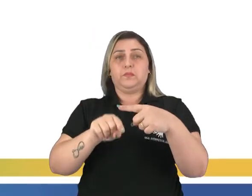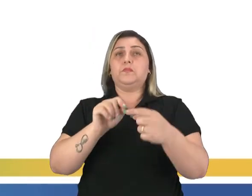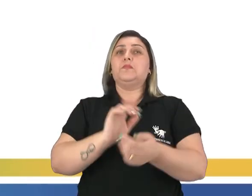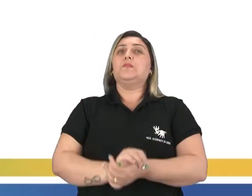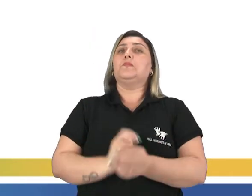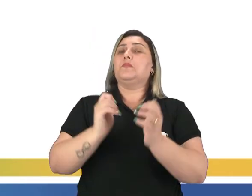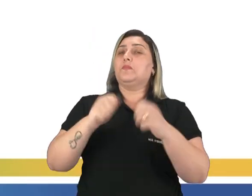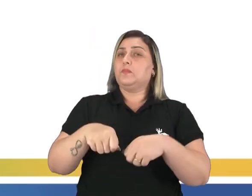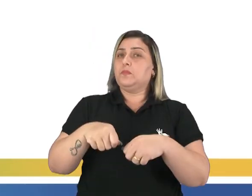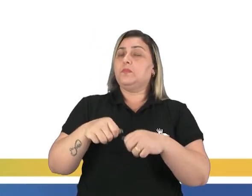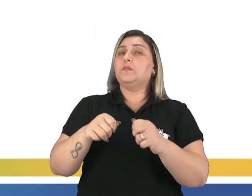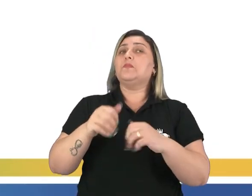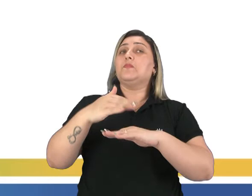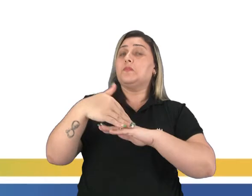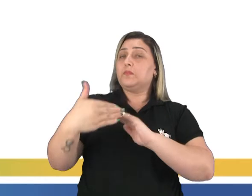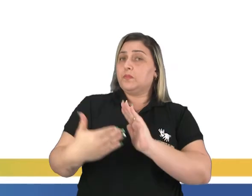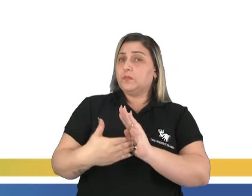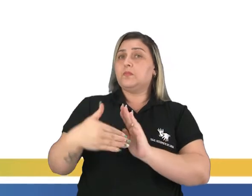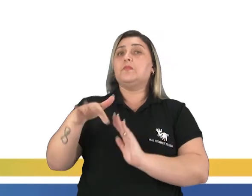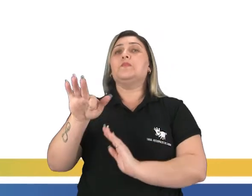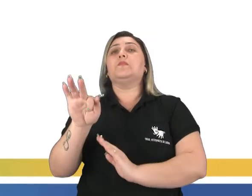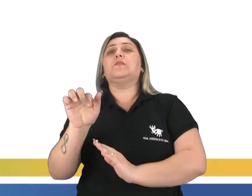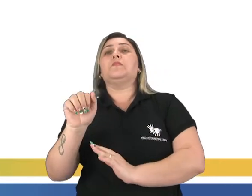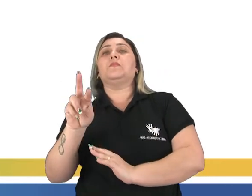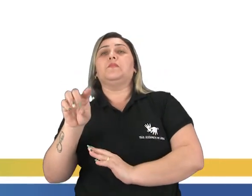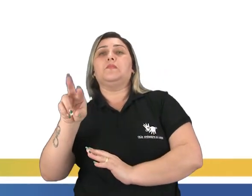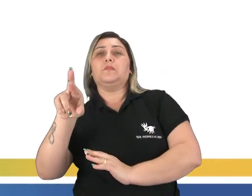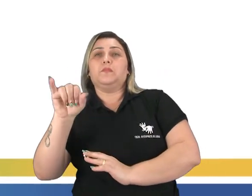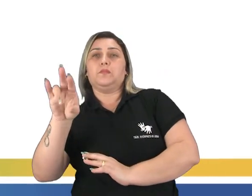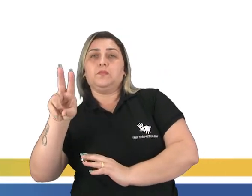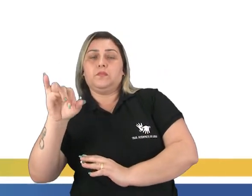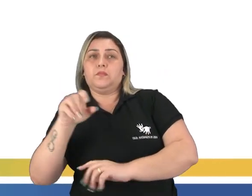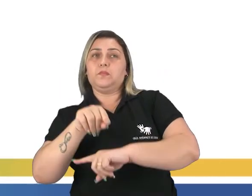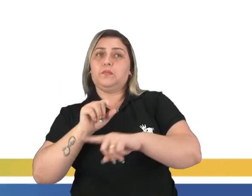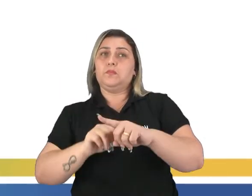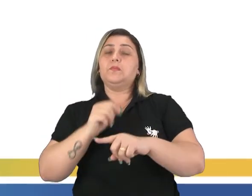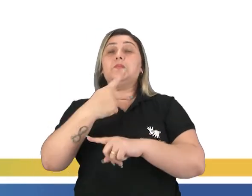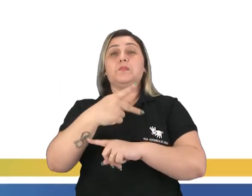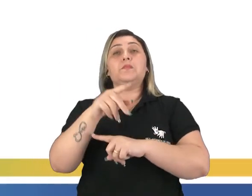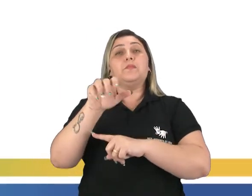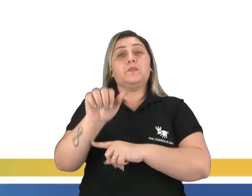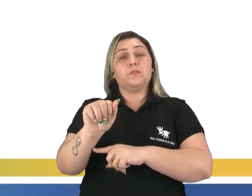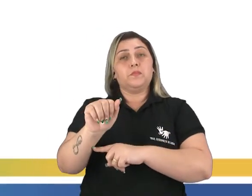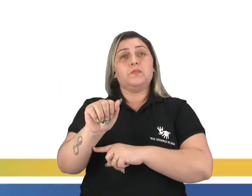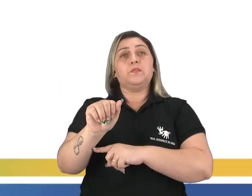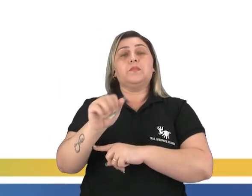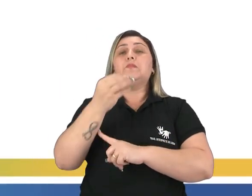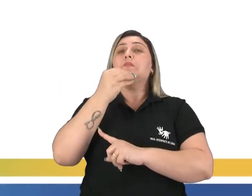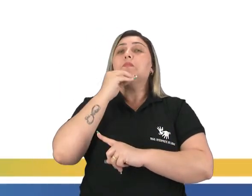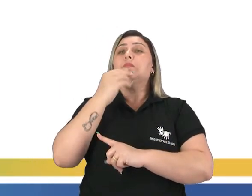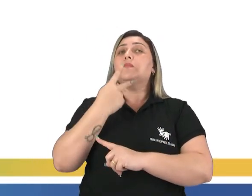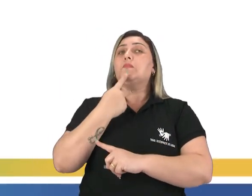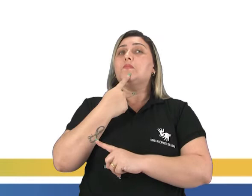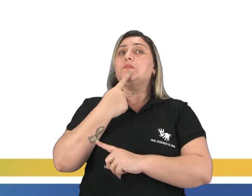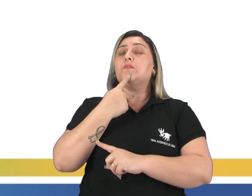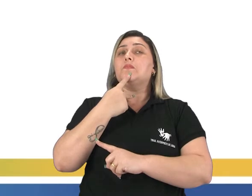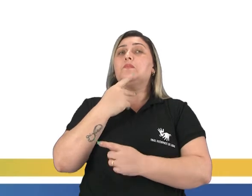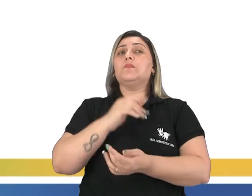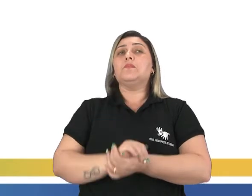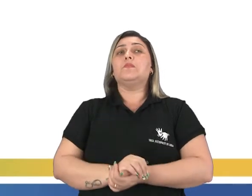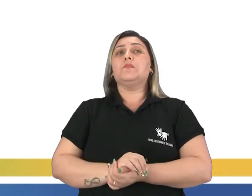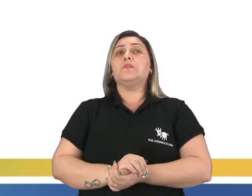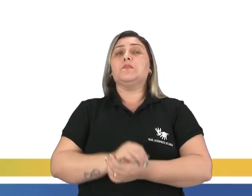favoráveis pelos todos os casos possíveis. Então, portanto, eu posso dizer o seguinte, que nosso P de A, ou seja, nossa probabilidade, vai